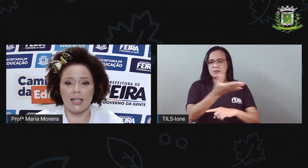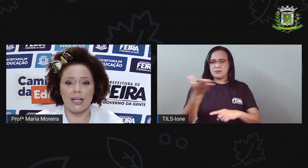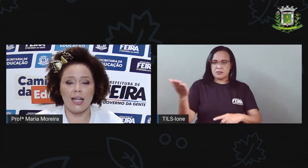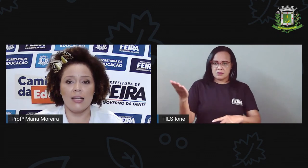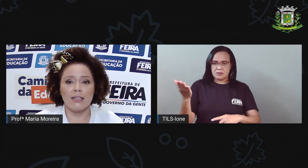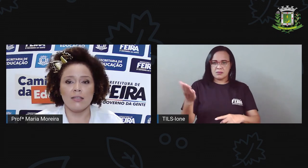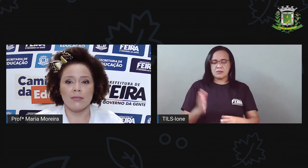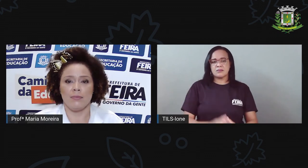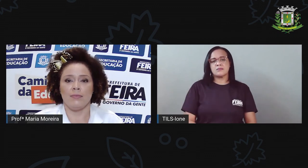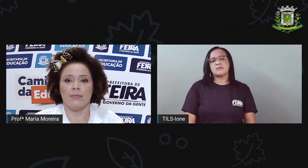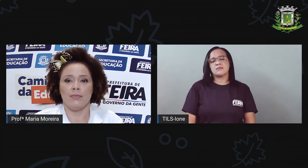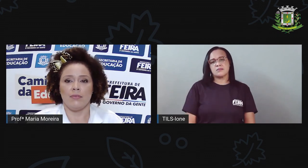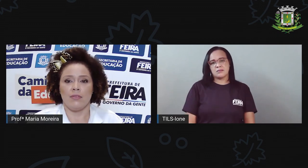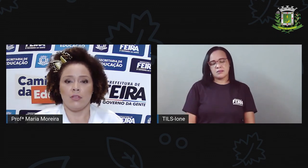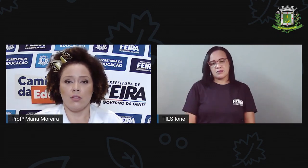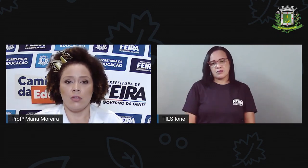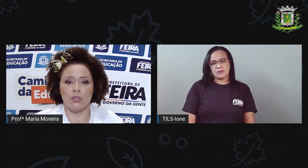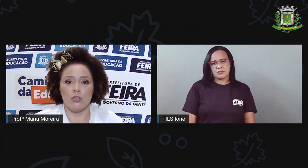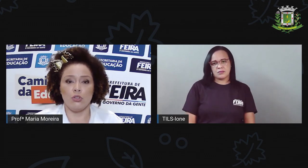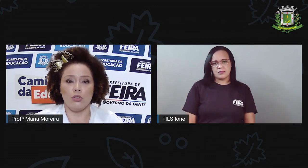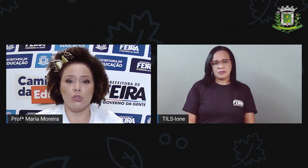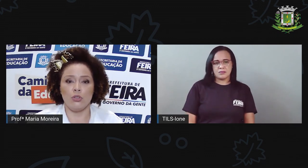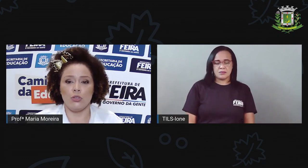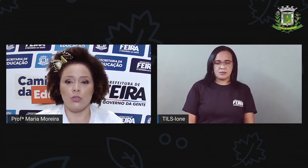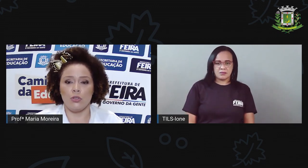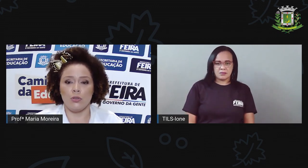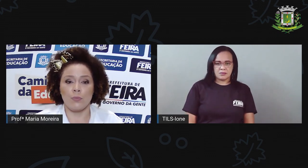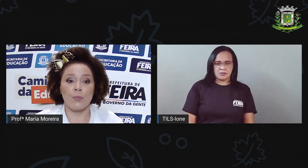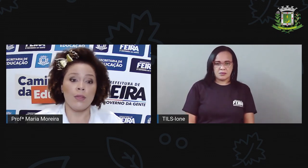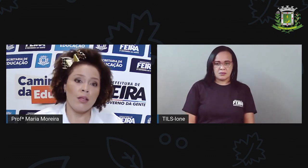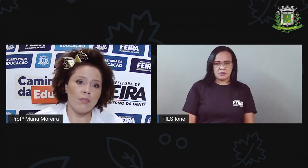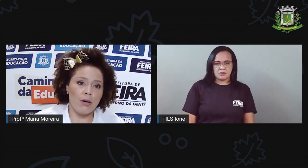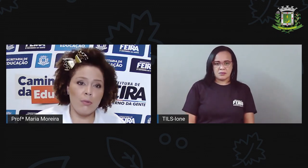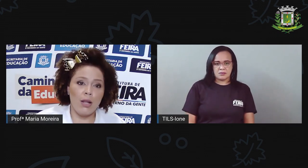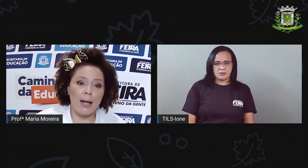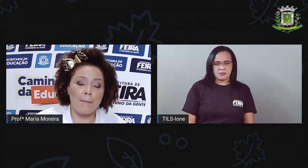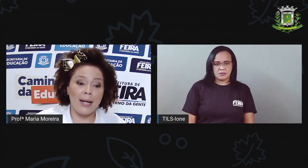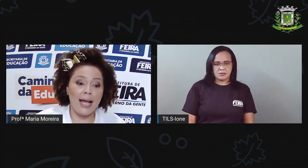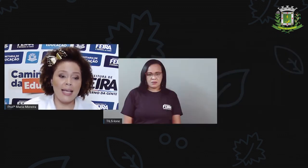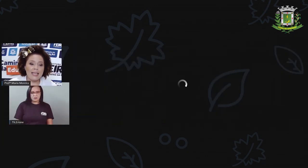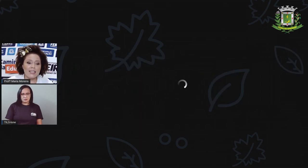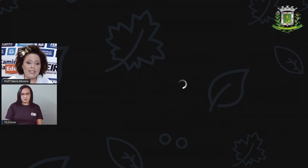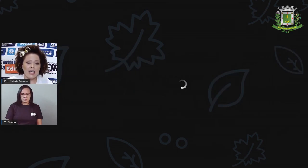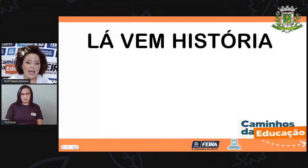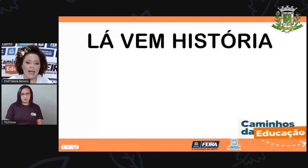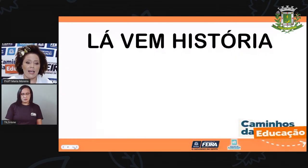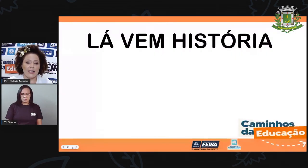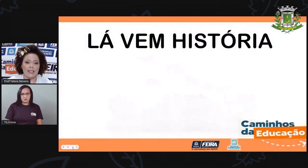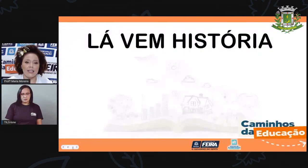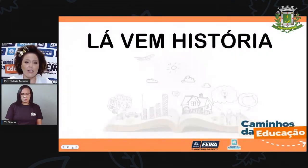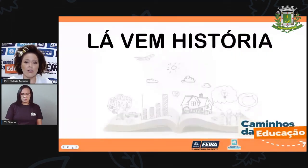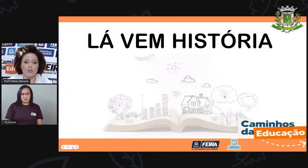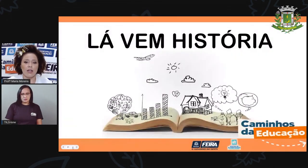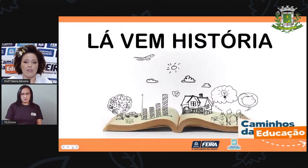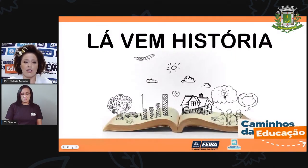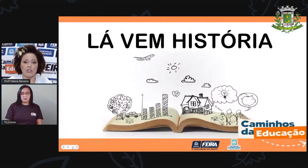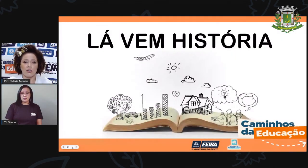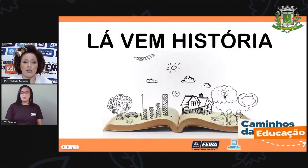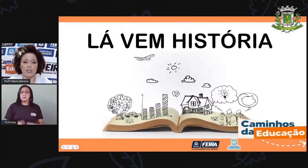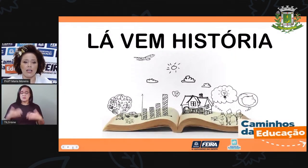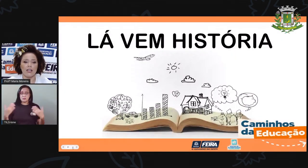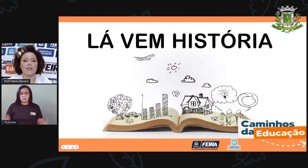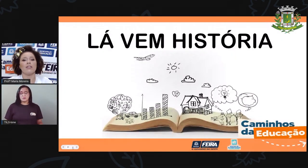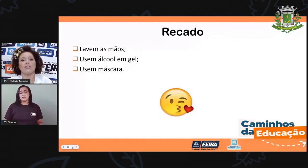tela E Vamos lá Para encerrar aqui O nosso Lá vem